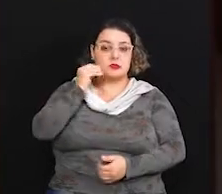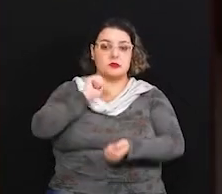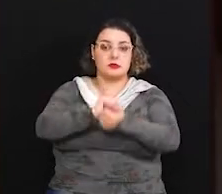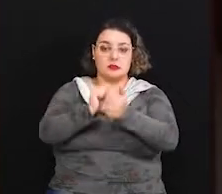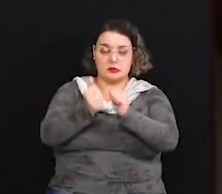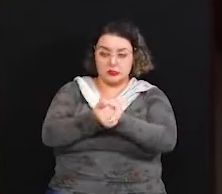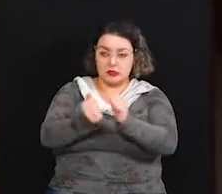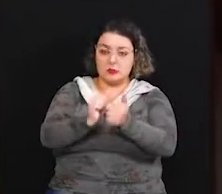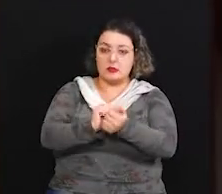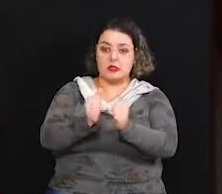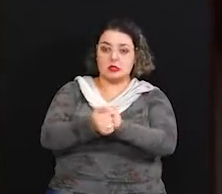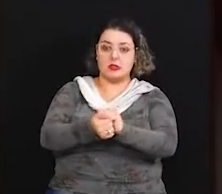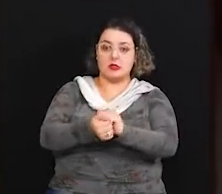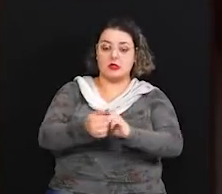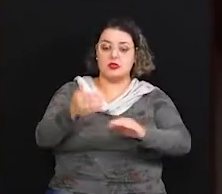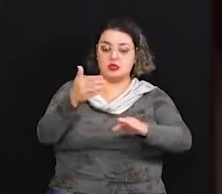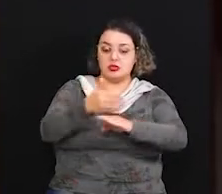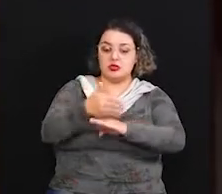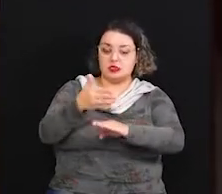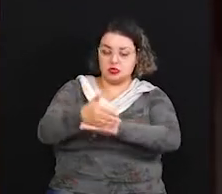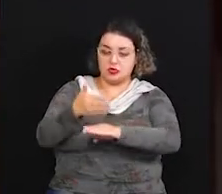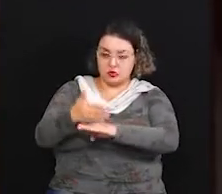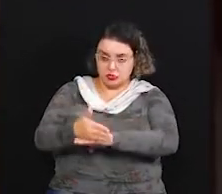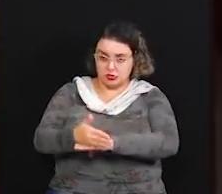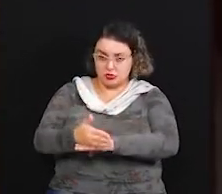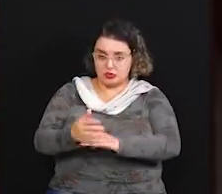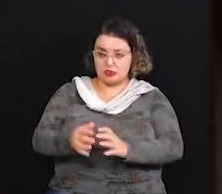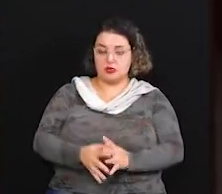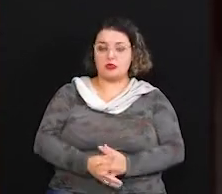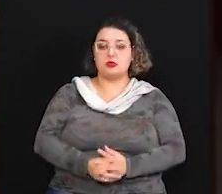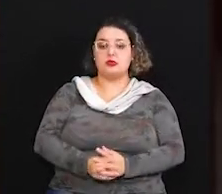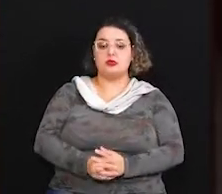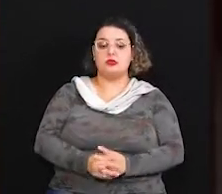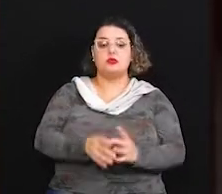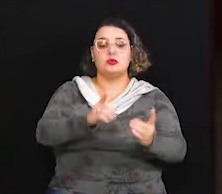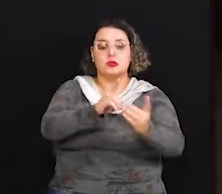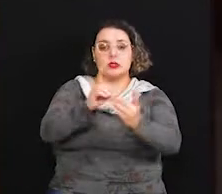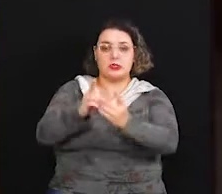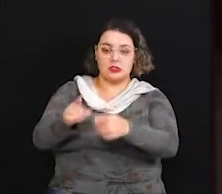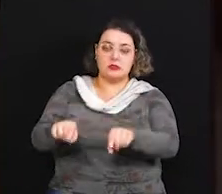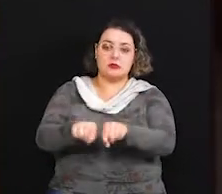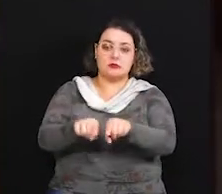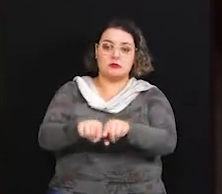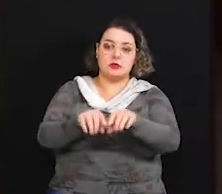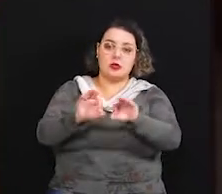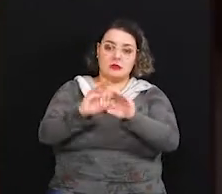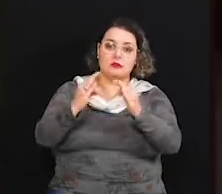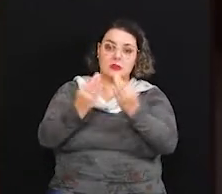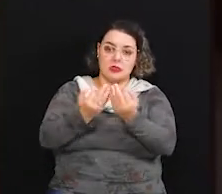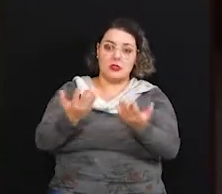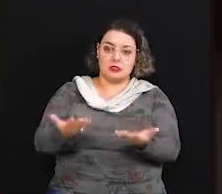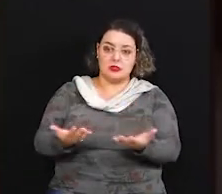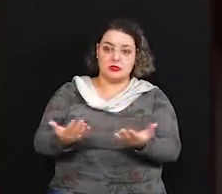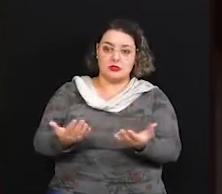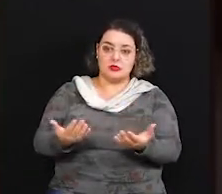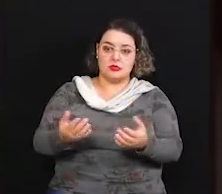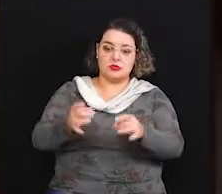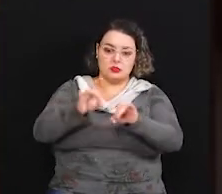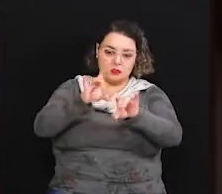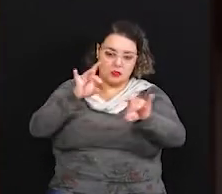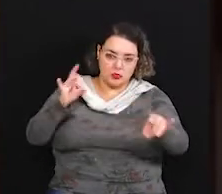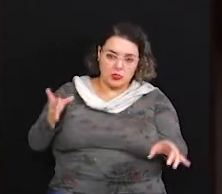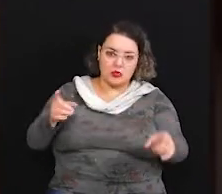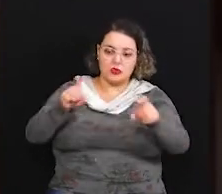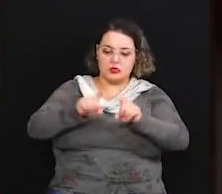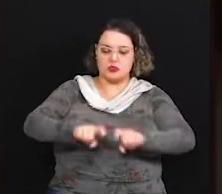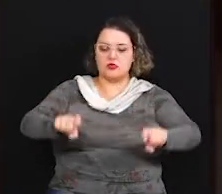criando meios de acesso tanto aos atendidos como às famílias, através de meios virtuais. Então,